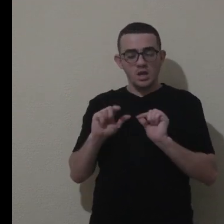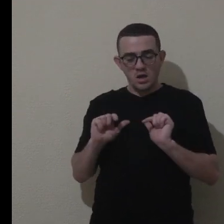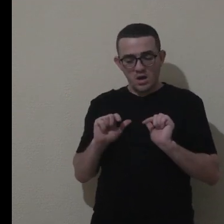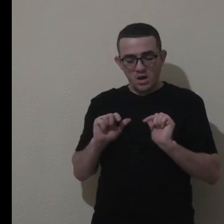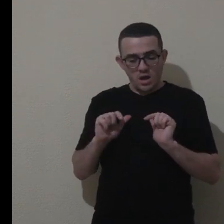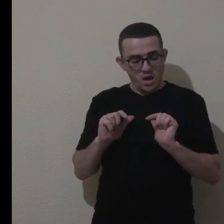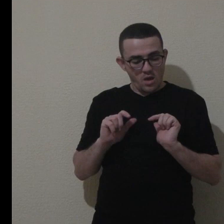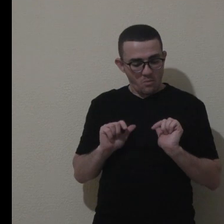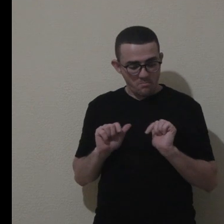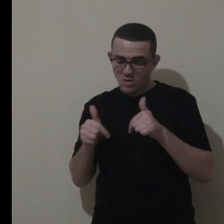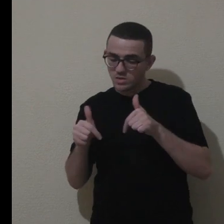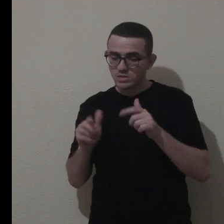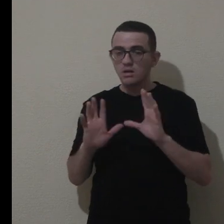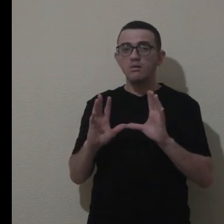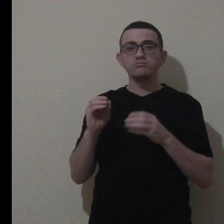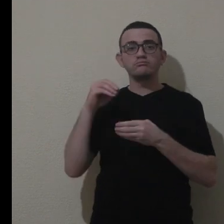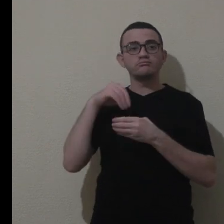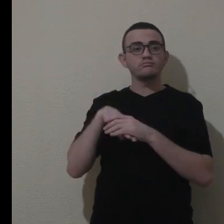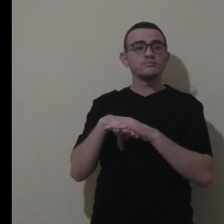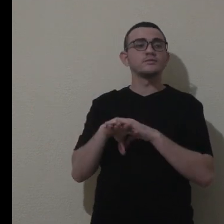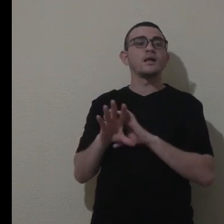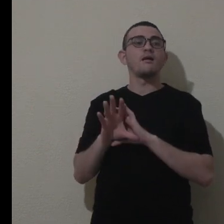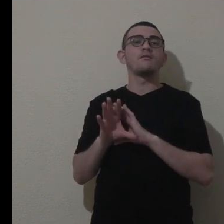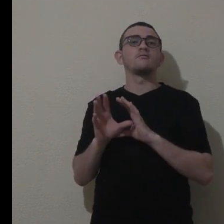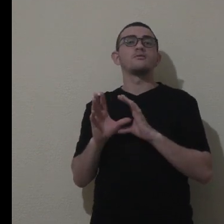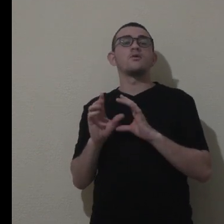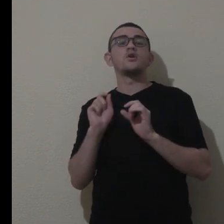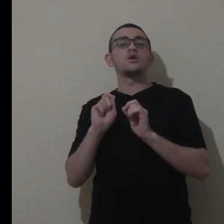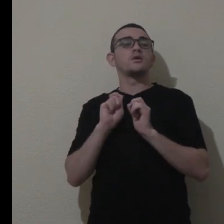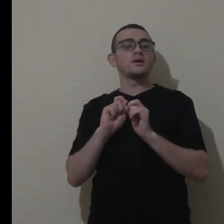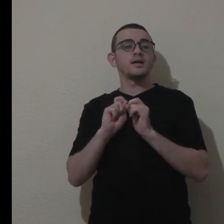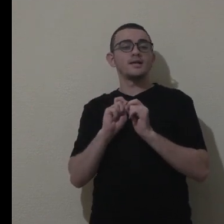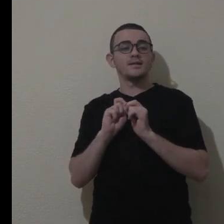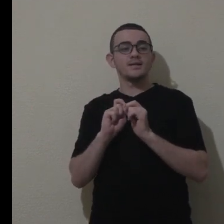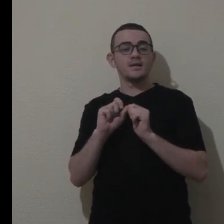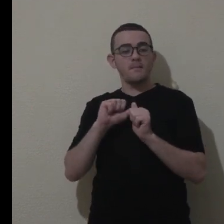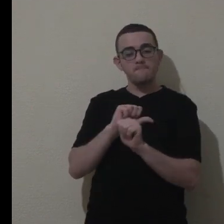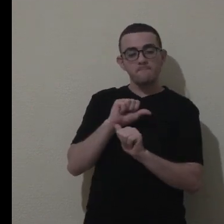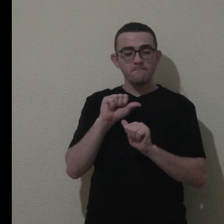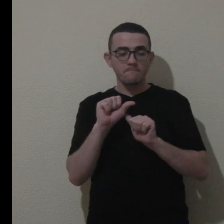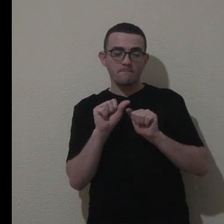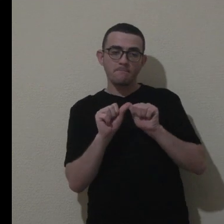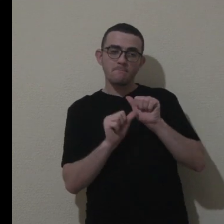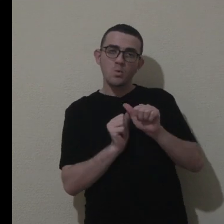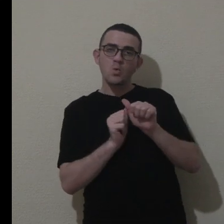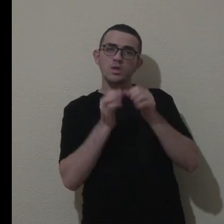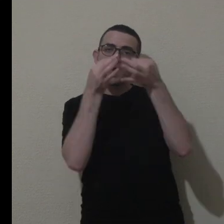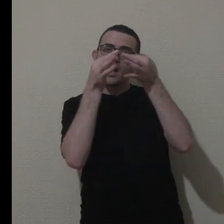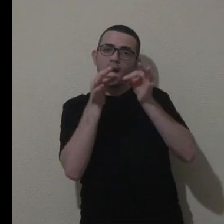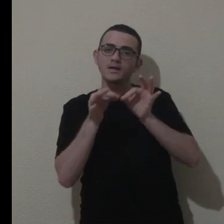decorre de um estímulo, seja ela intrínseco ou extrínseco, com consequências na mudança